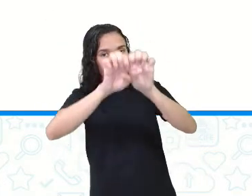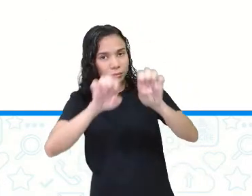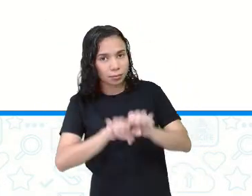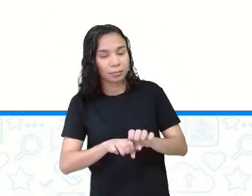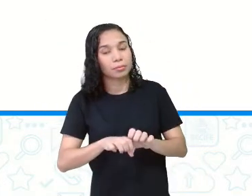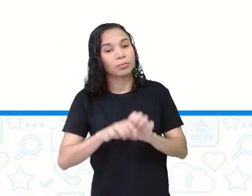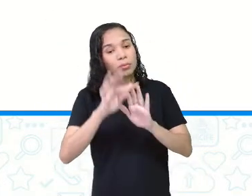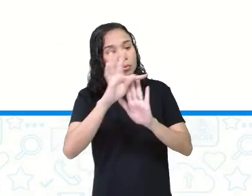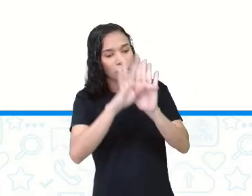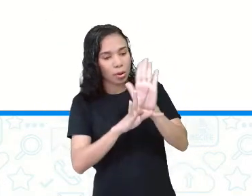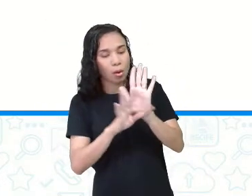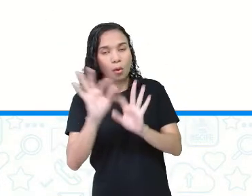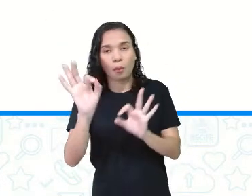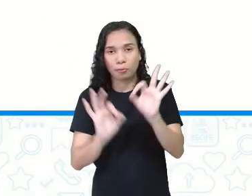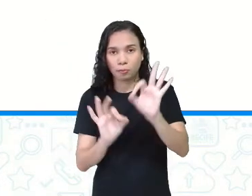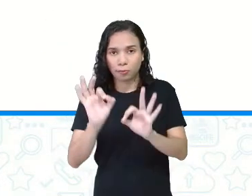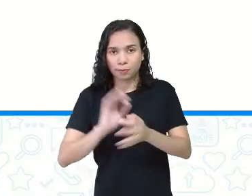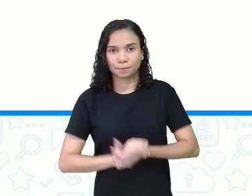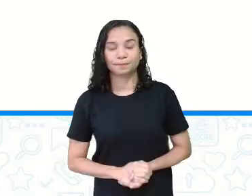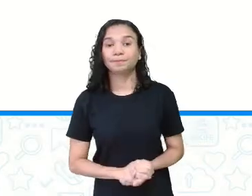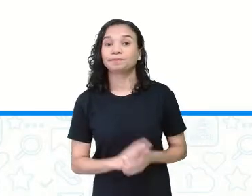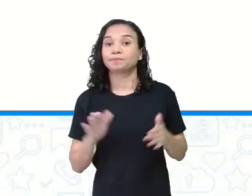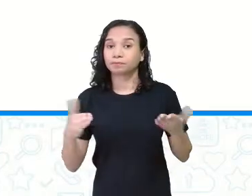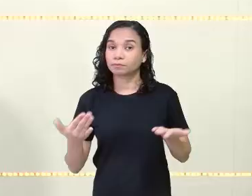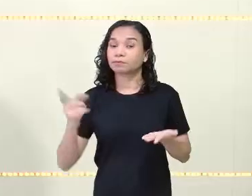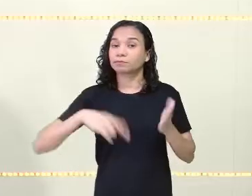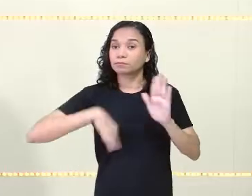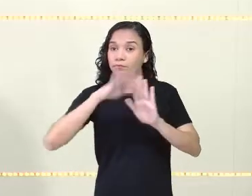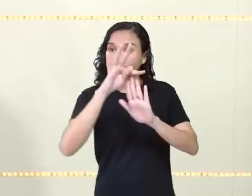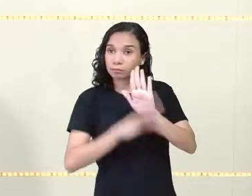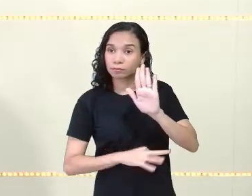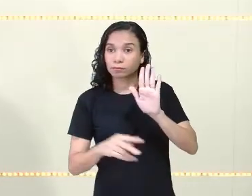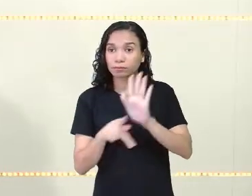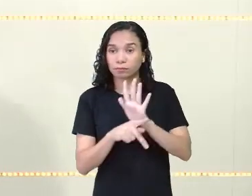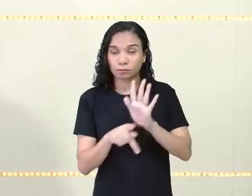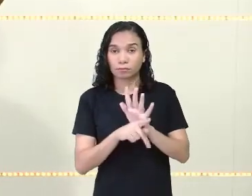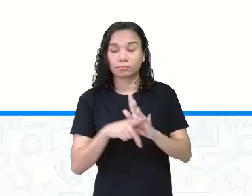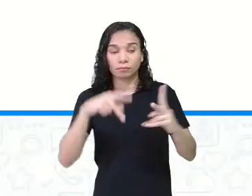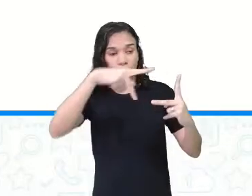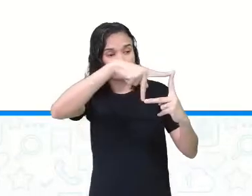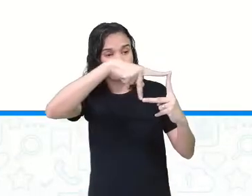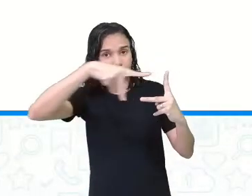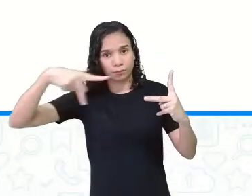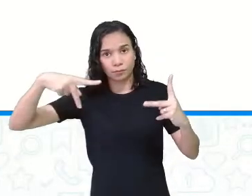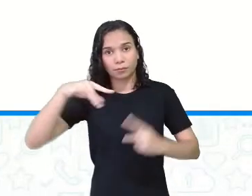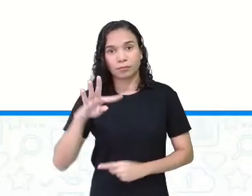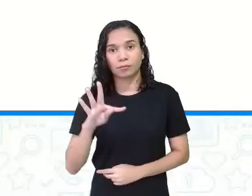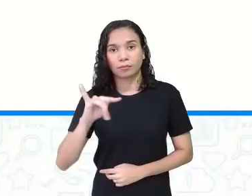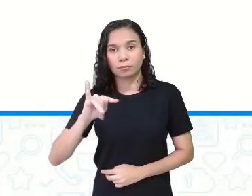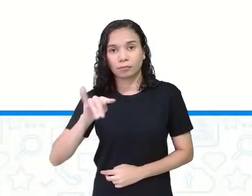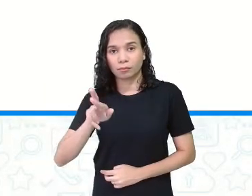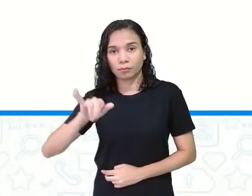como o texto se organiza. Então, esse texto é uma tirinha, tá?